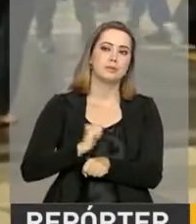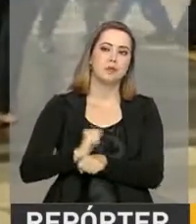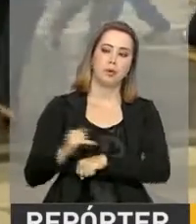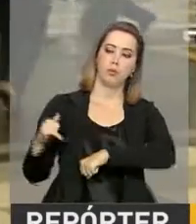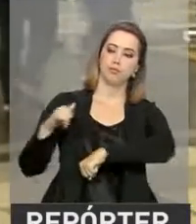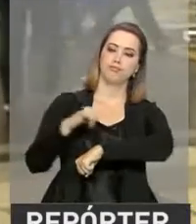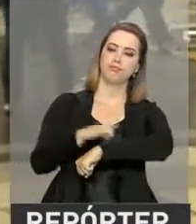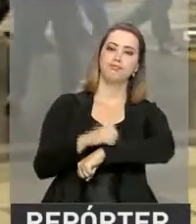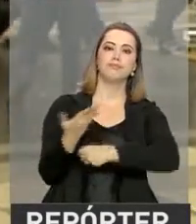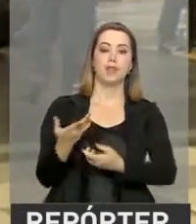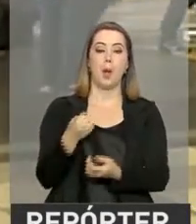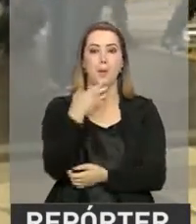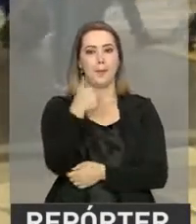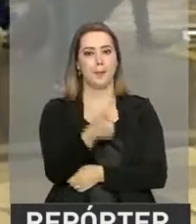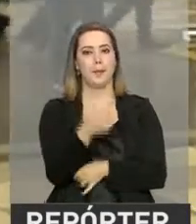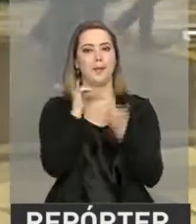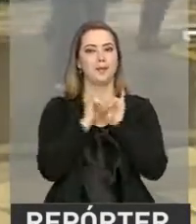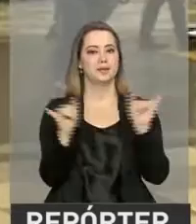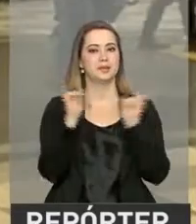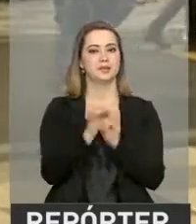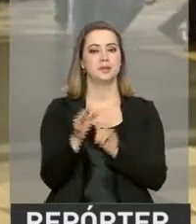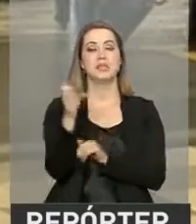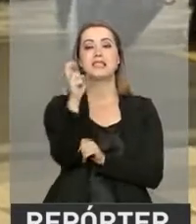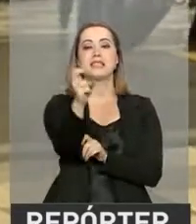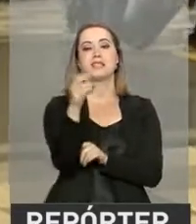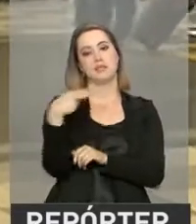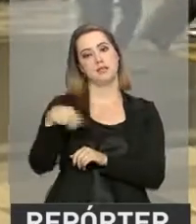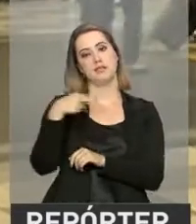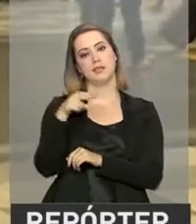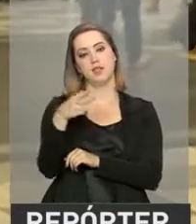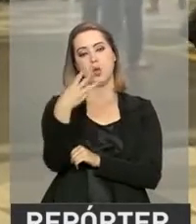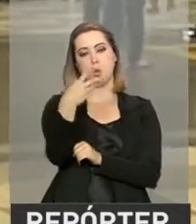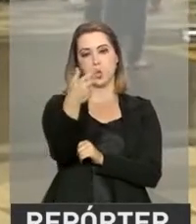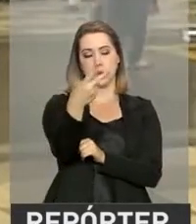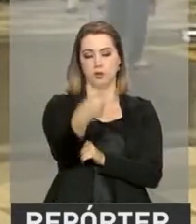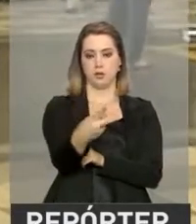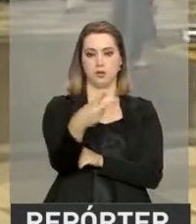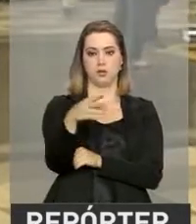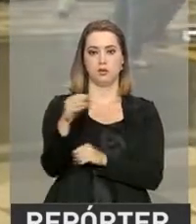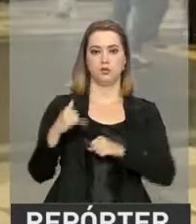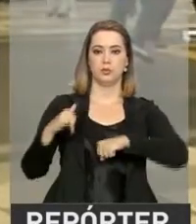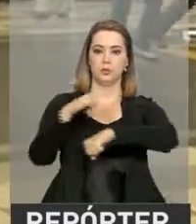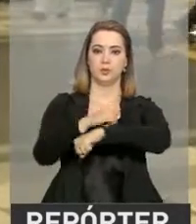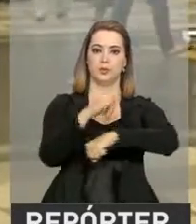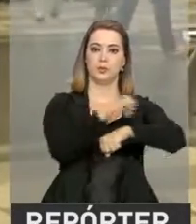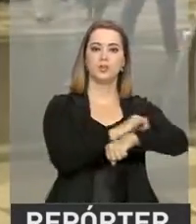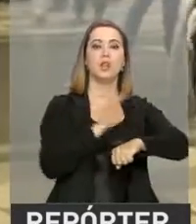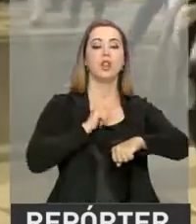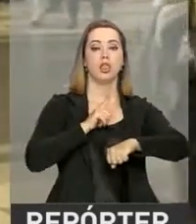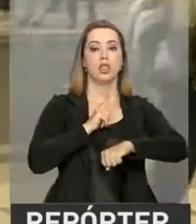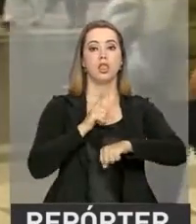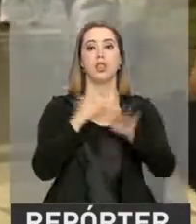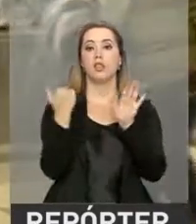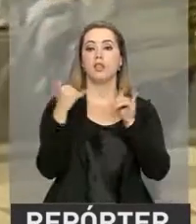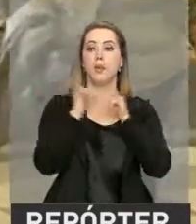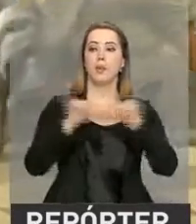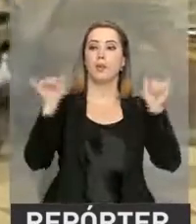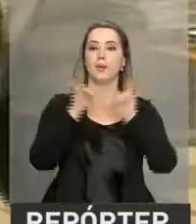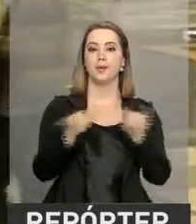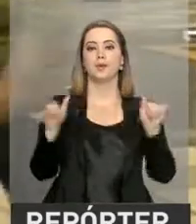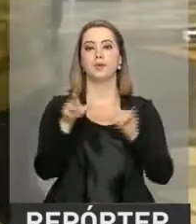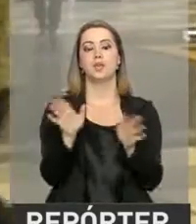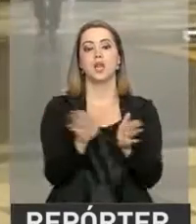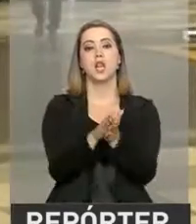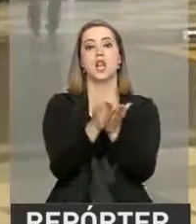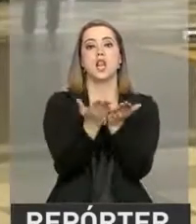aeroporto a boa notícia é que até o dia 5 de novembro 32 tribunais da rede infraero estão a campanha livro o viajante que